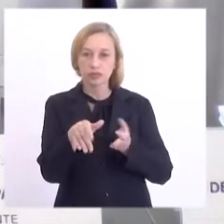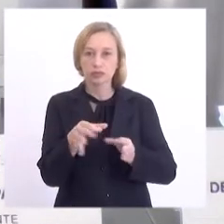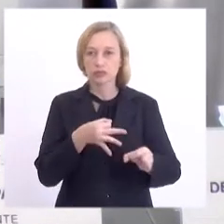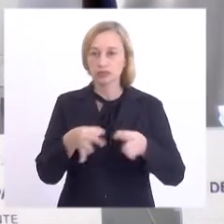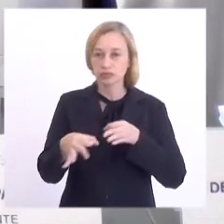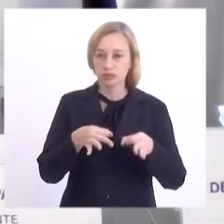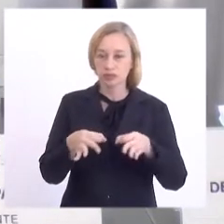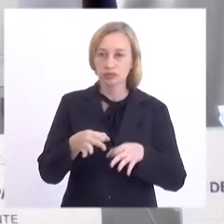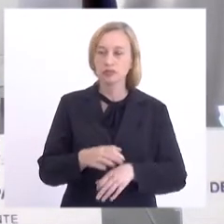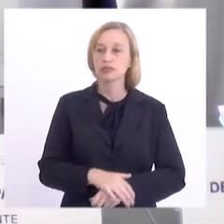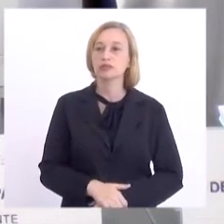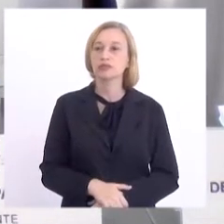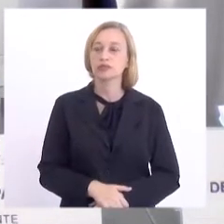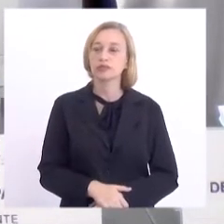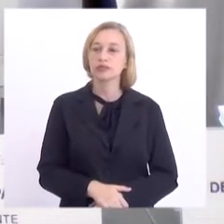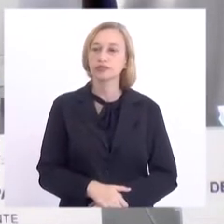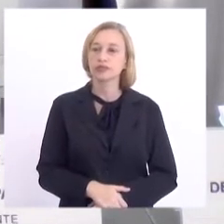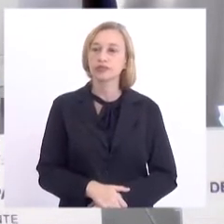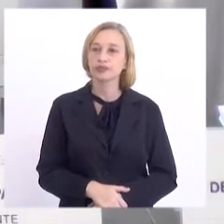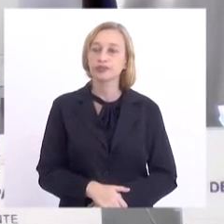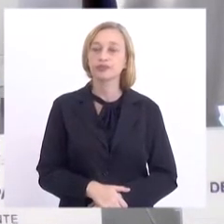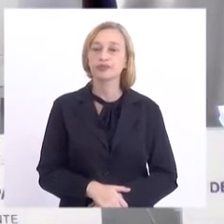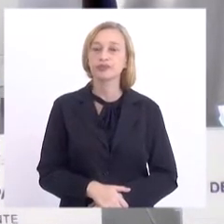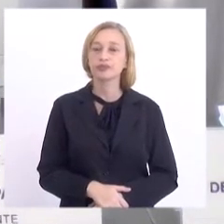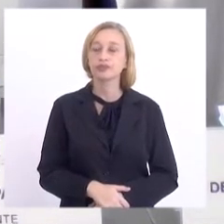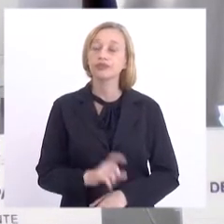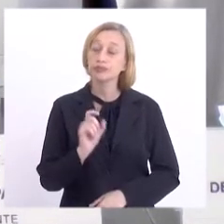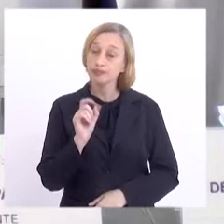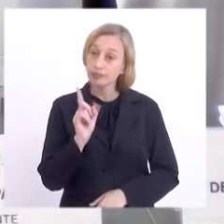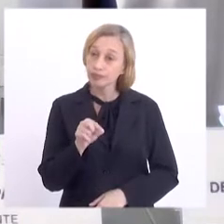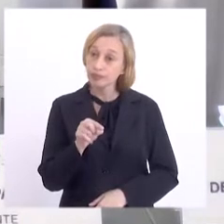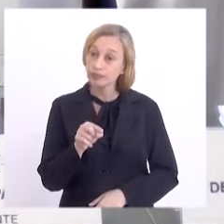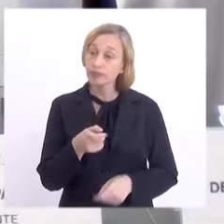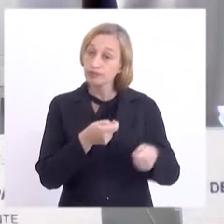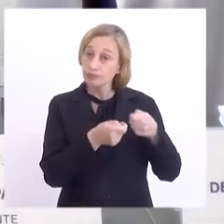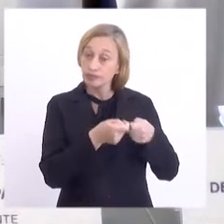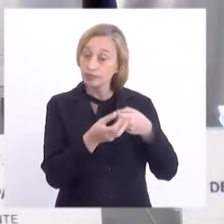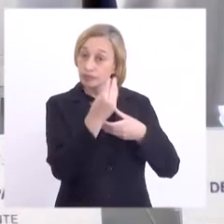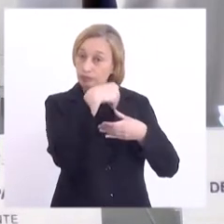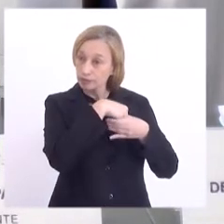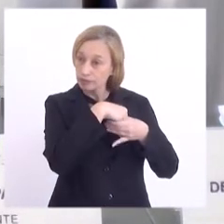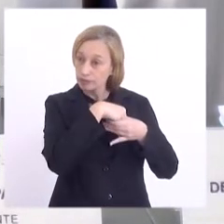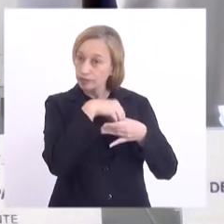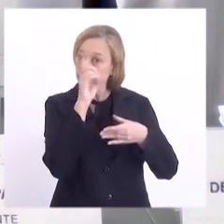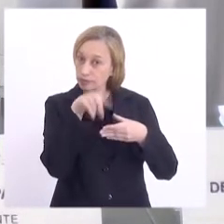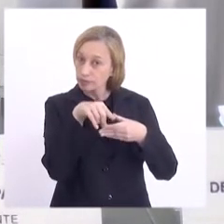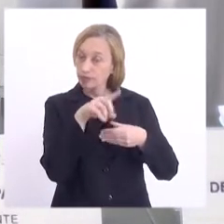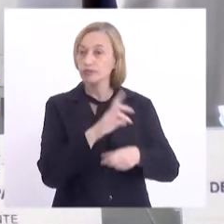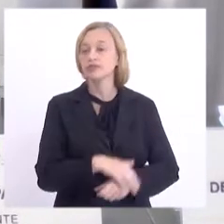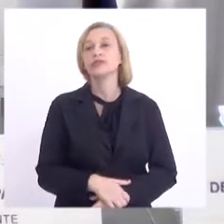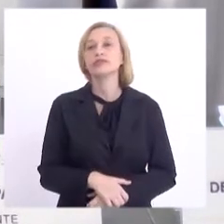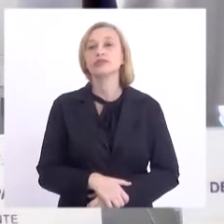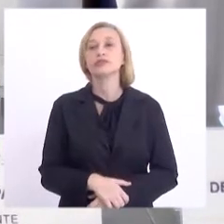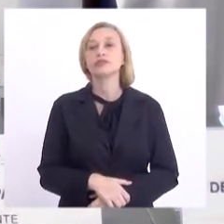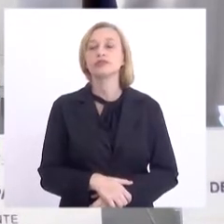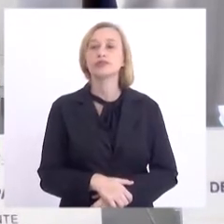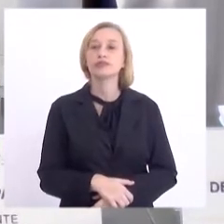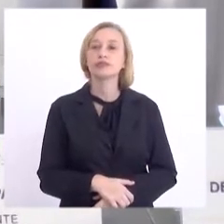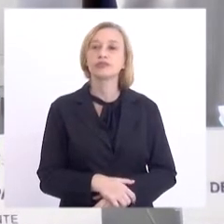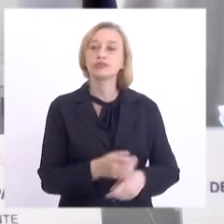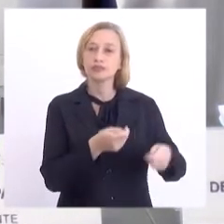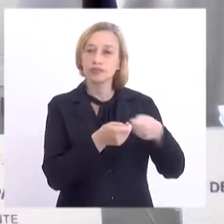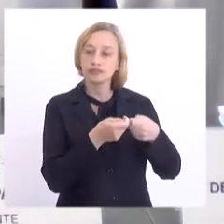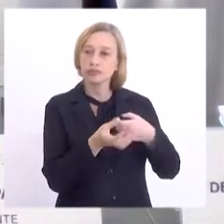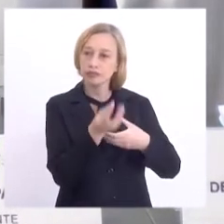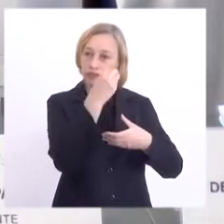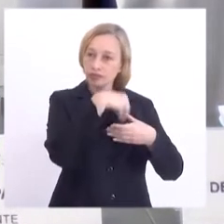planejamento O que é nesse caso específico de controle interno controle interno